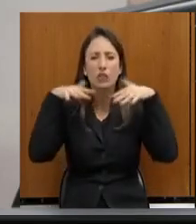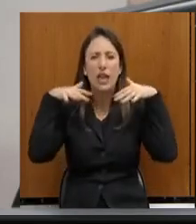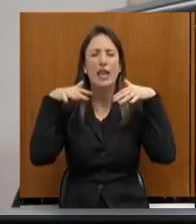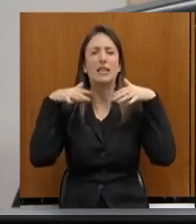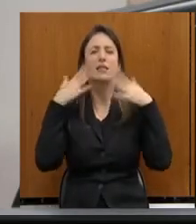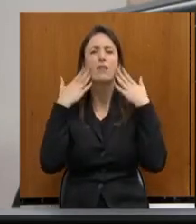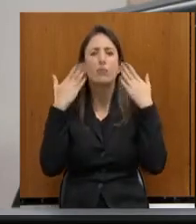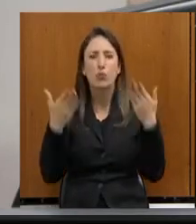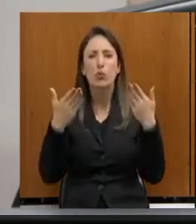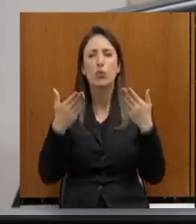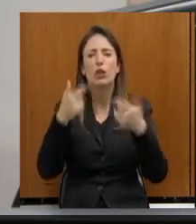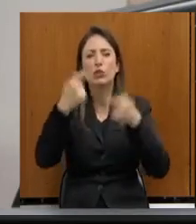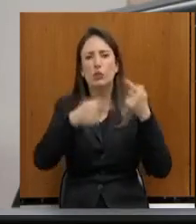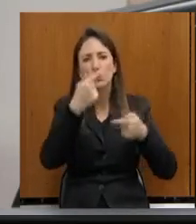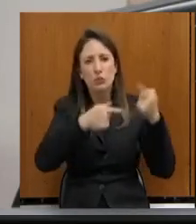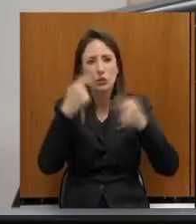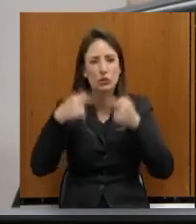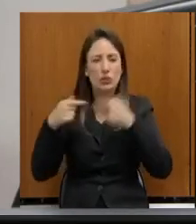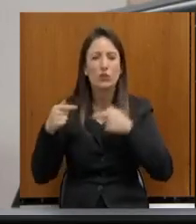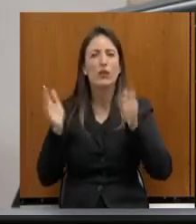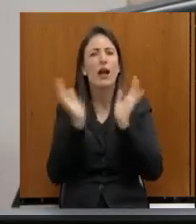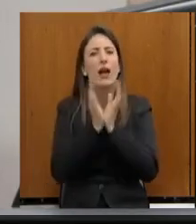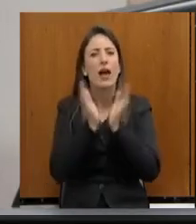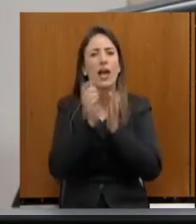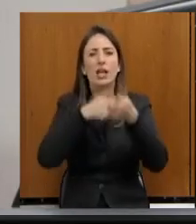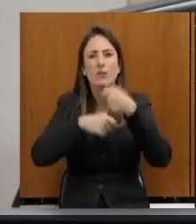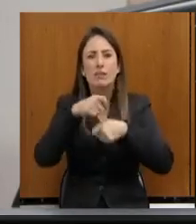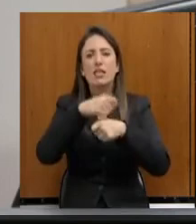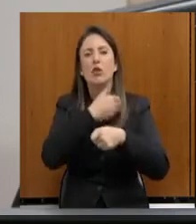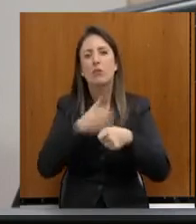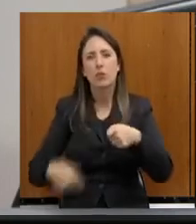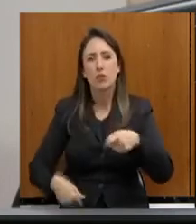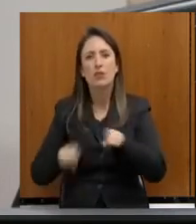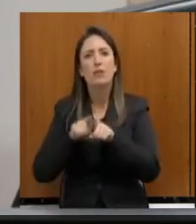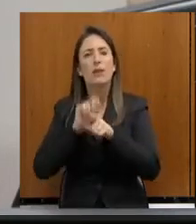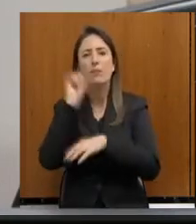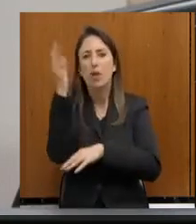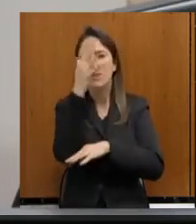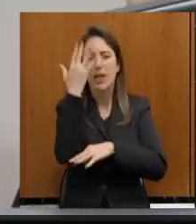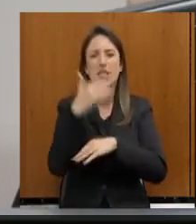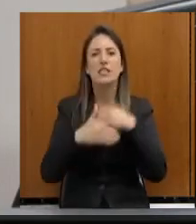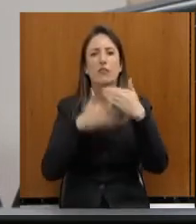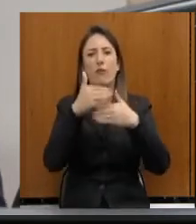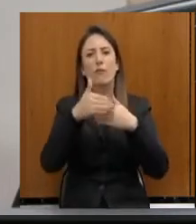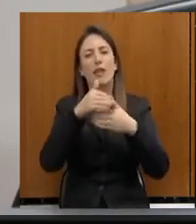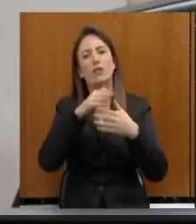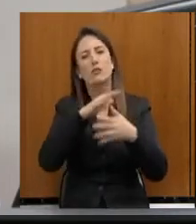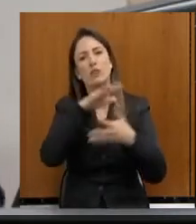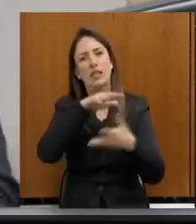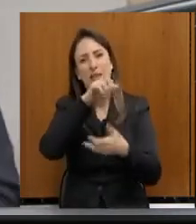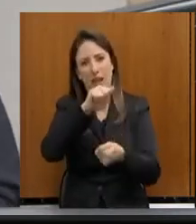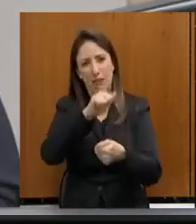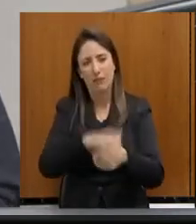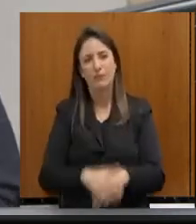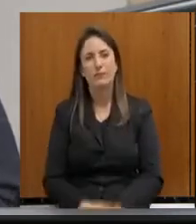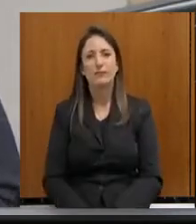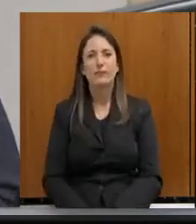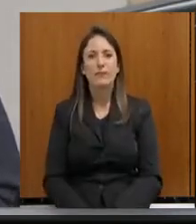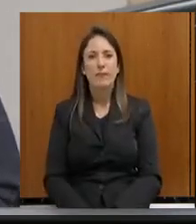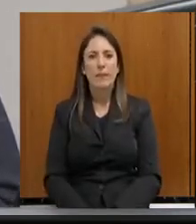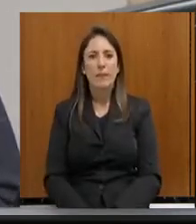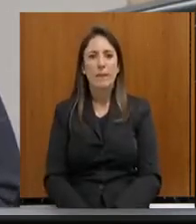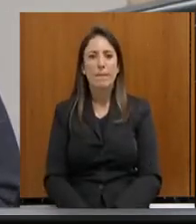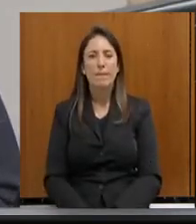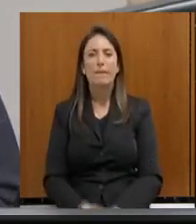tema no âmbito das condições de administração pública e de Meio Ambiente e desenvolvimento sustentável e em